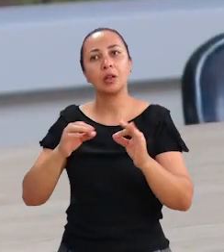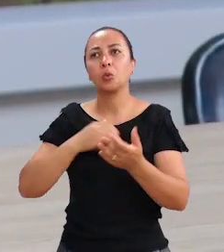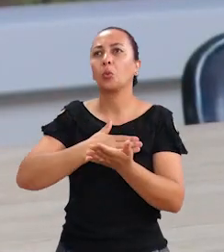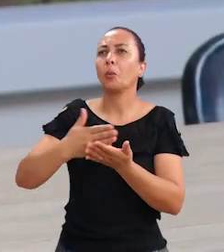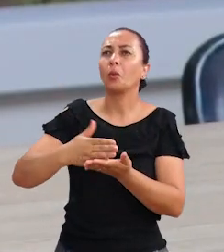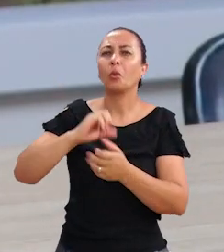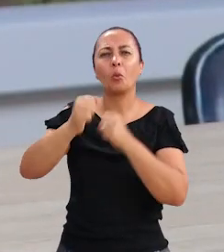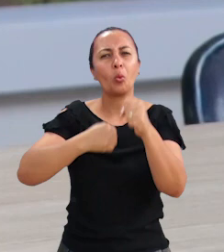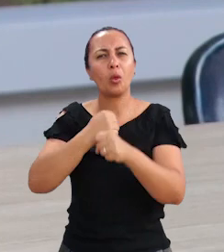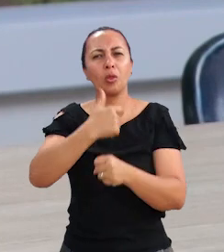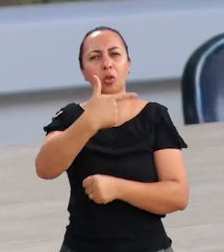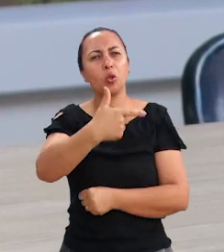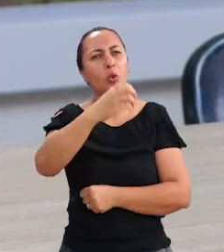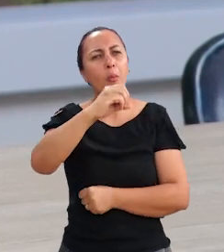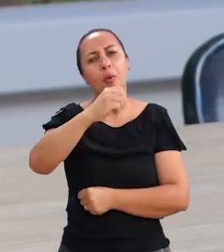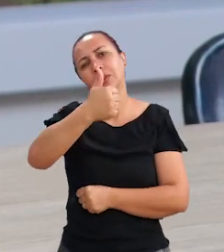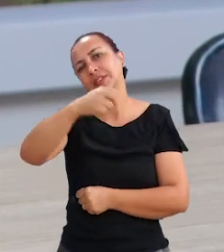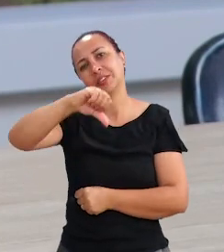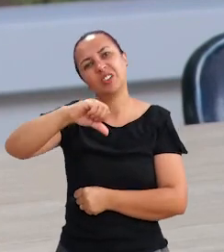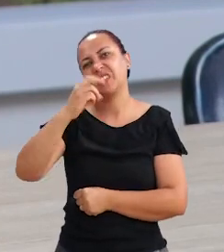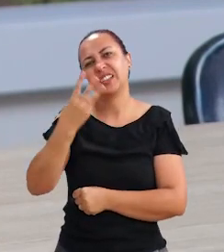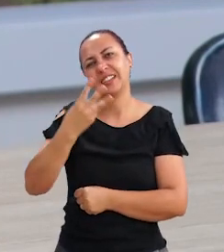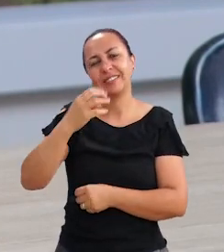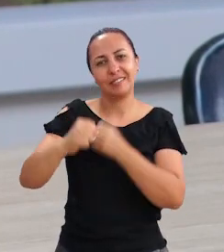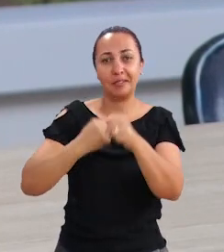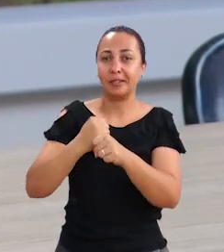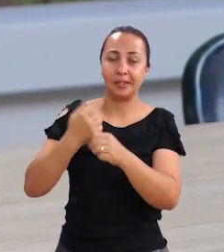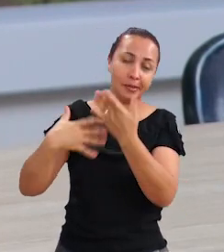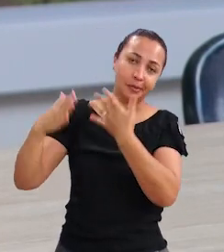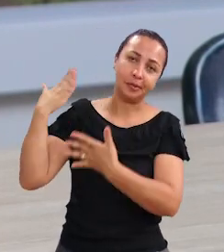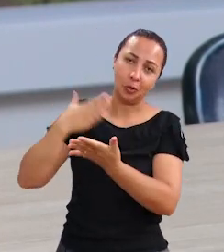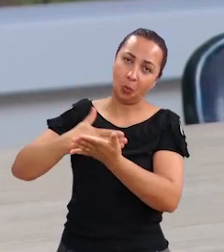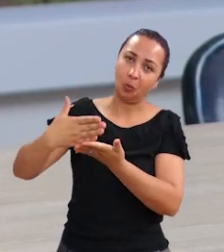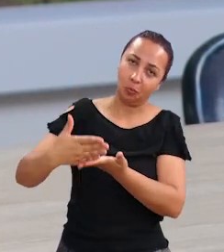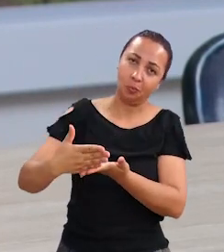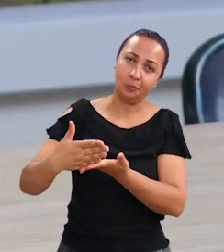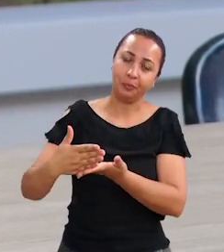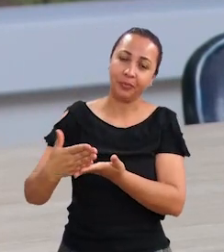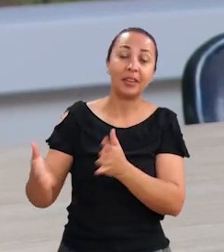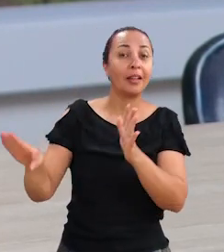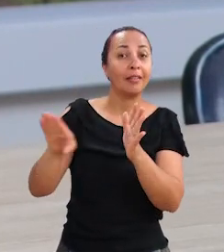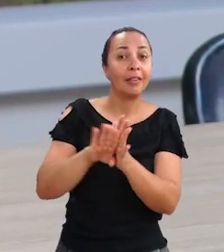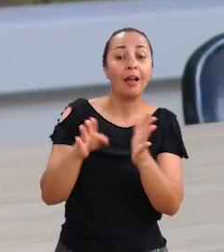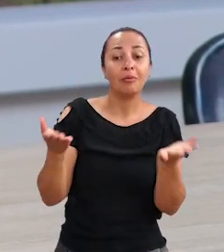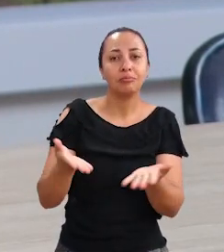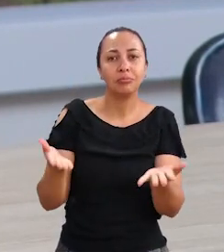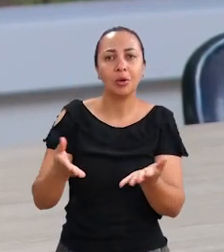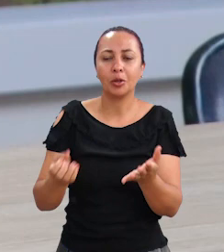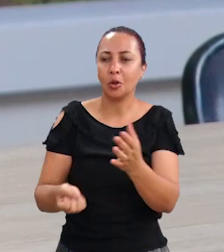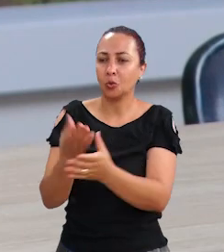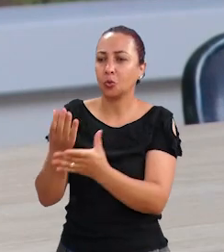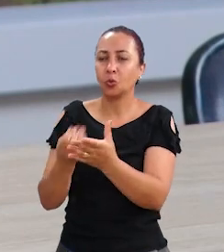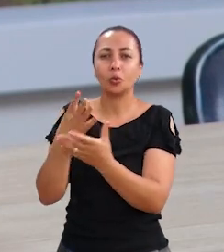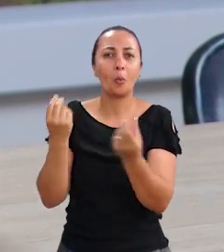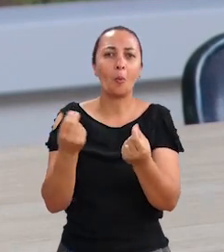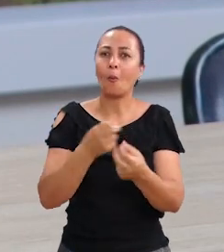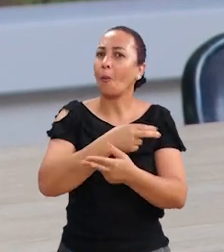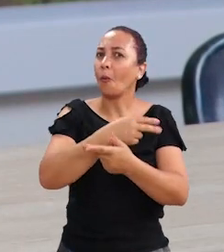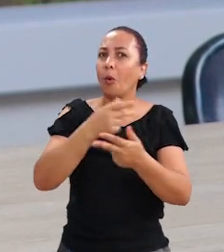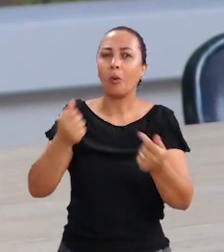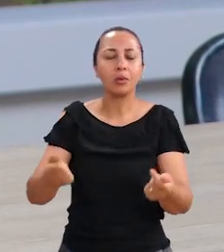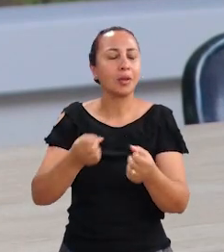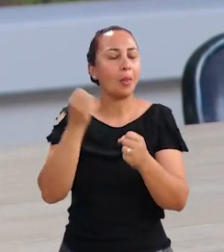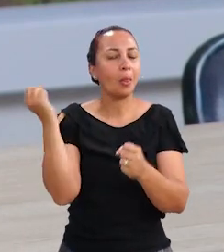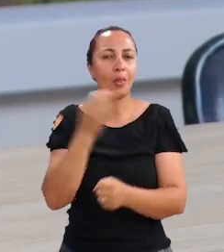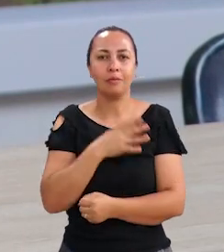intensamente desde 2019, há uns 3 anos, não é? E desde então muitas possibilidades